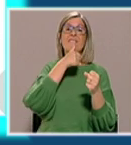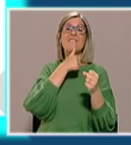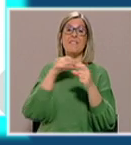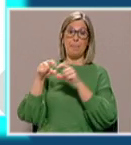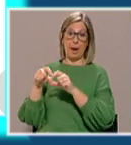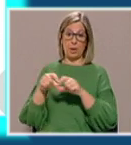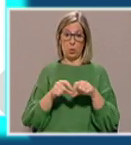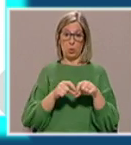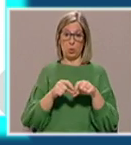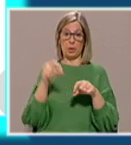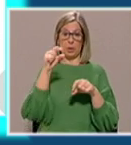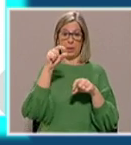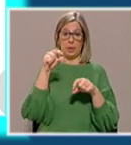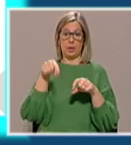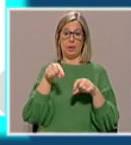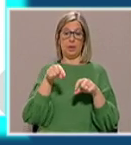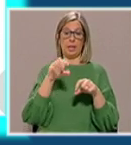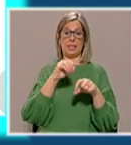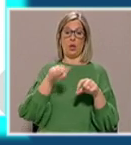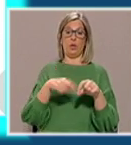0,3 segundos, é o tempo que leva